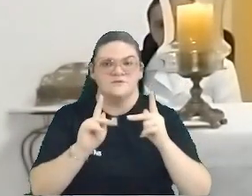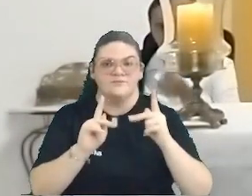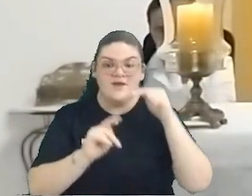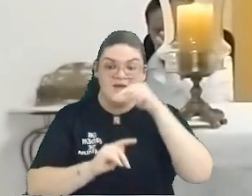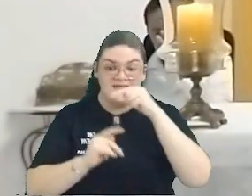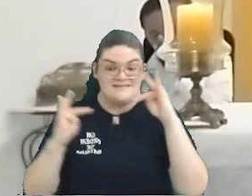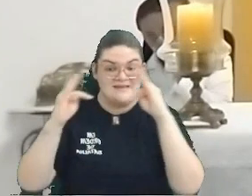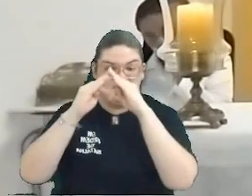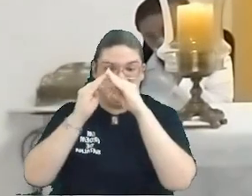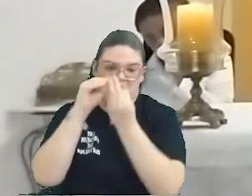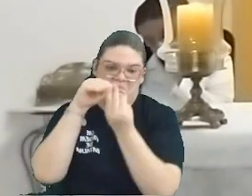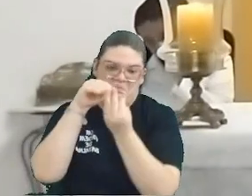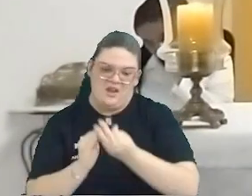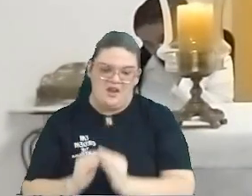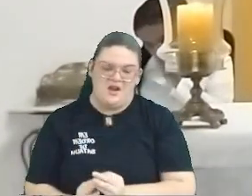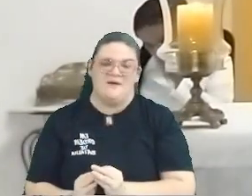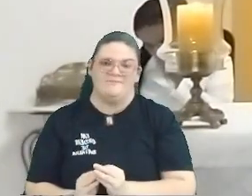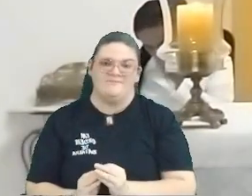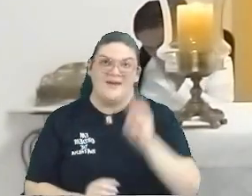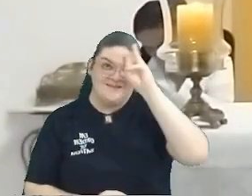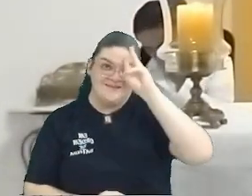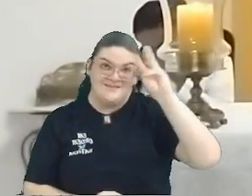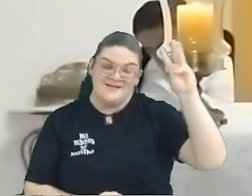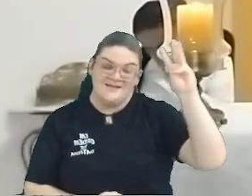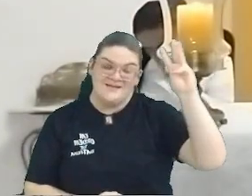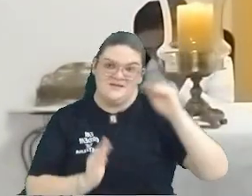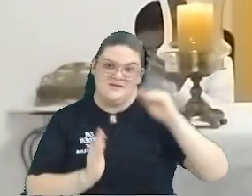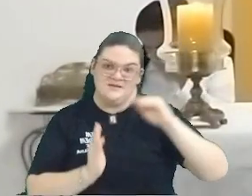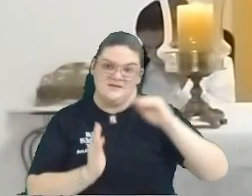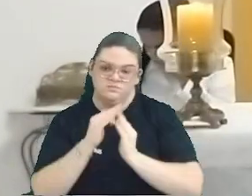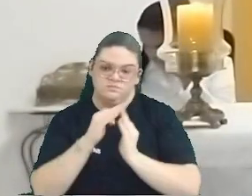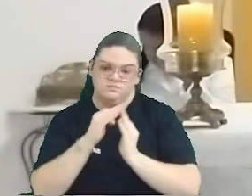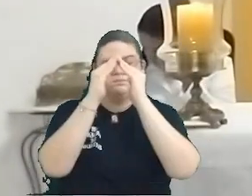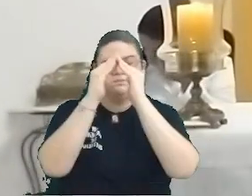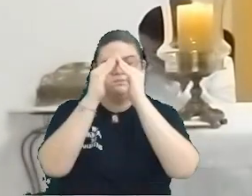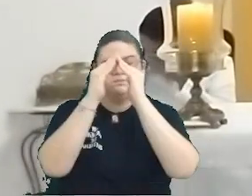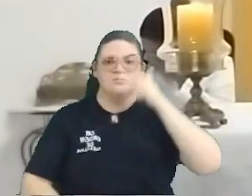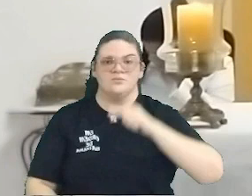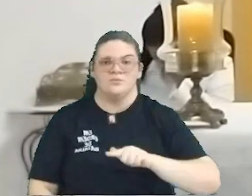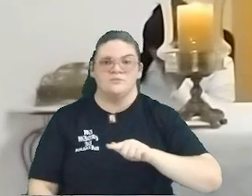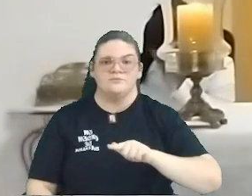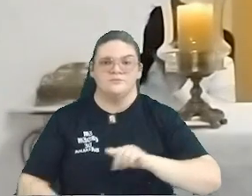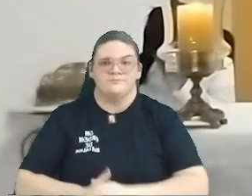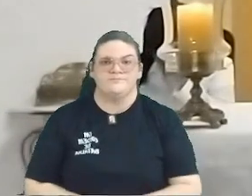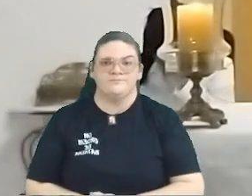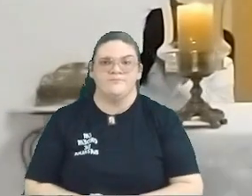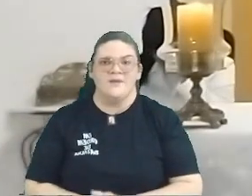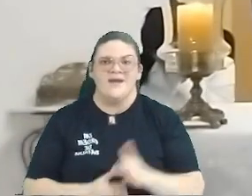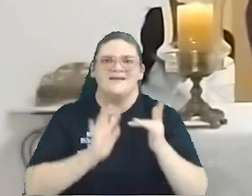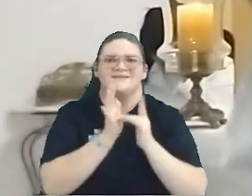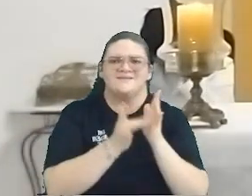este templo e em 3 dias eu o levantarei. Jesus fala, mas